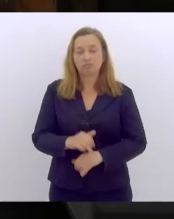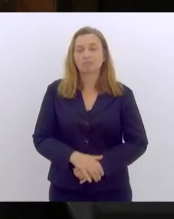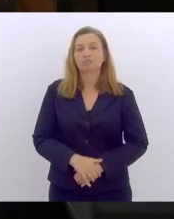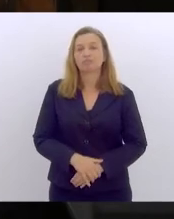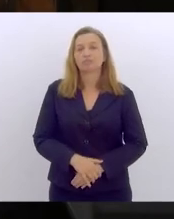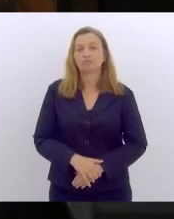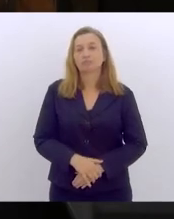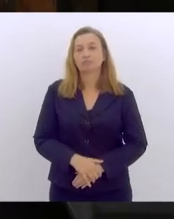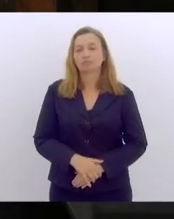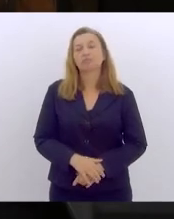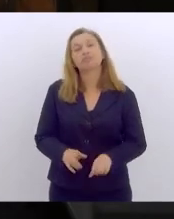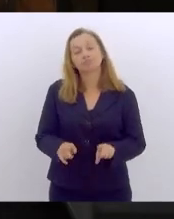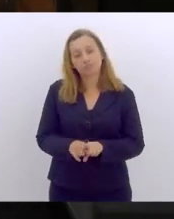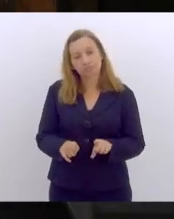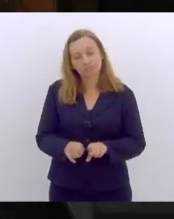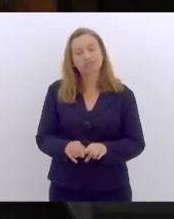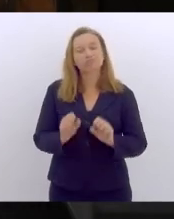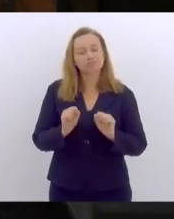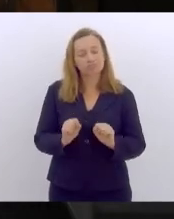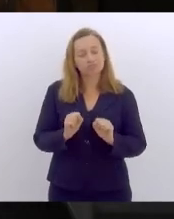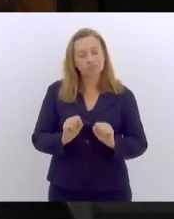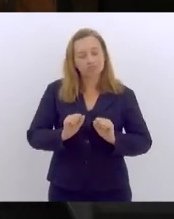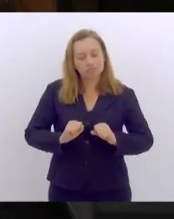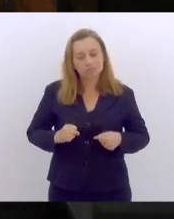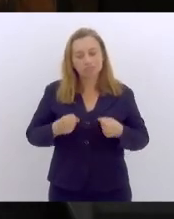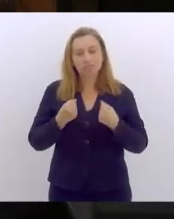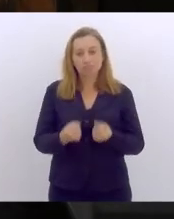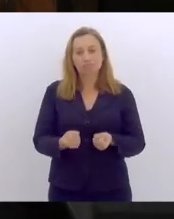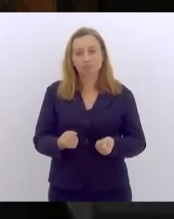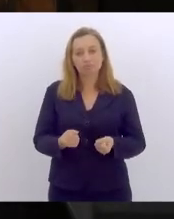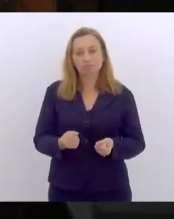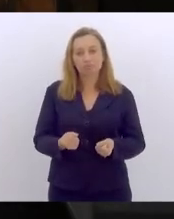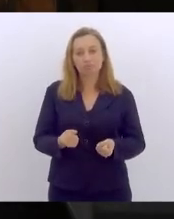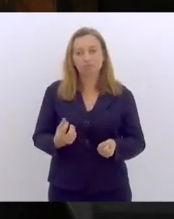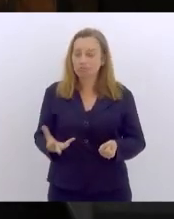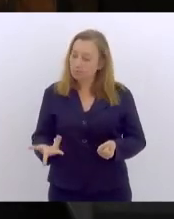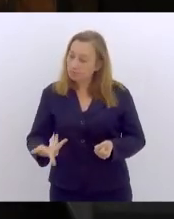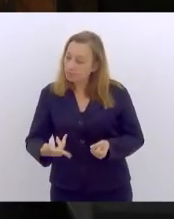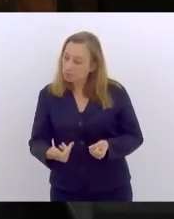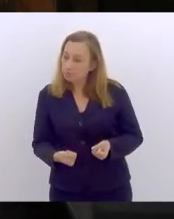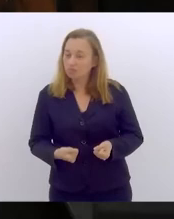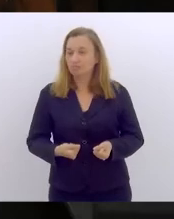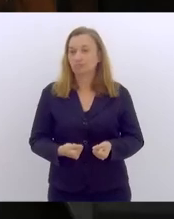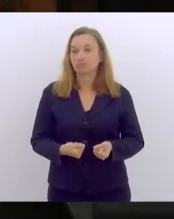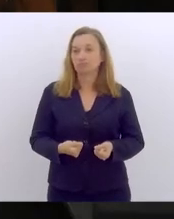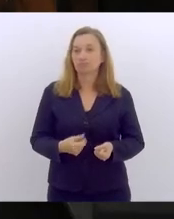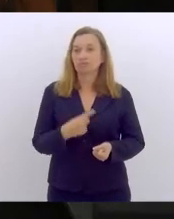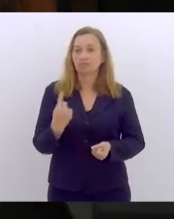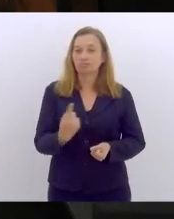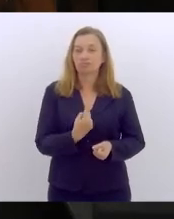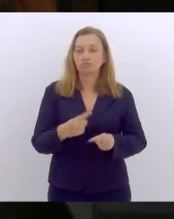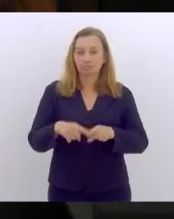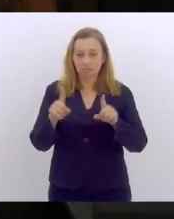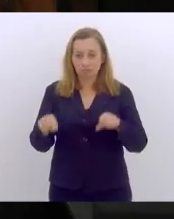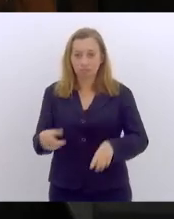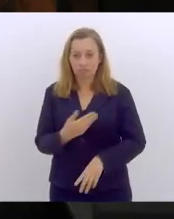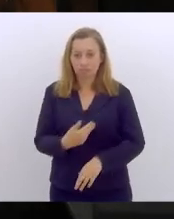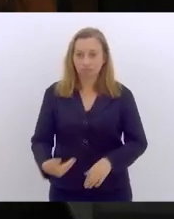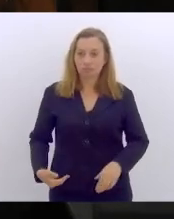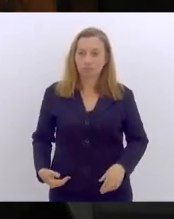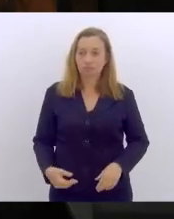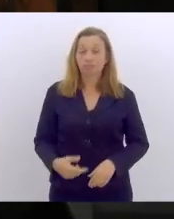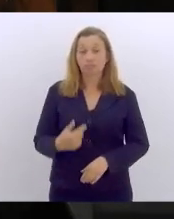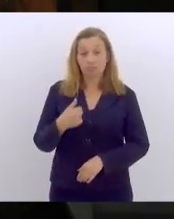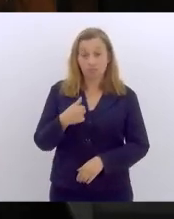projeções, e também que ela possa se dedicar a qualificar o nosso servidor. Eu sou